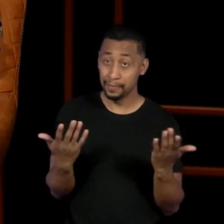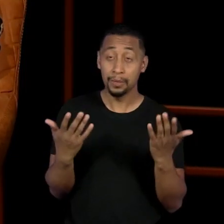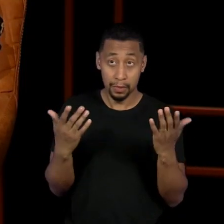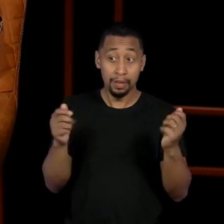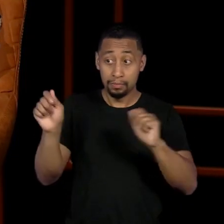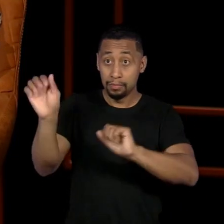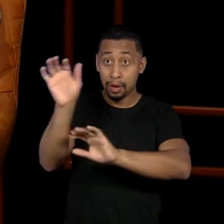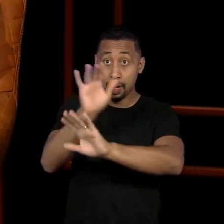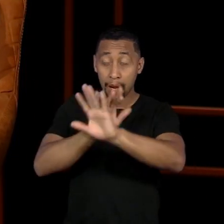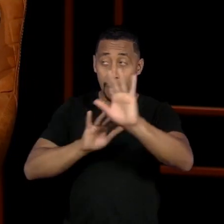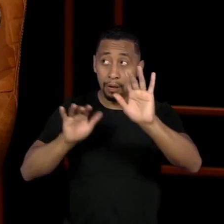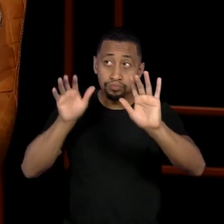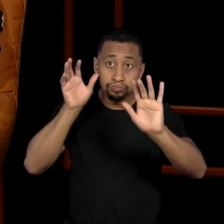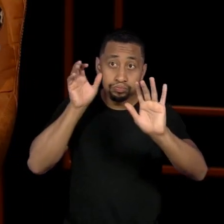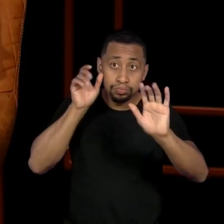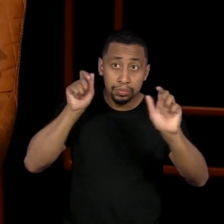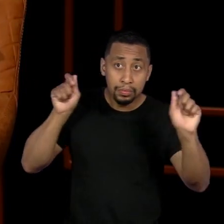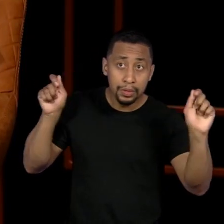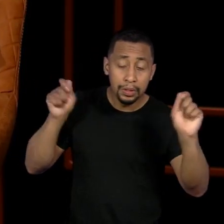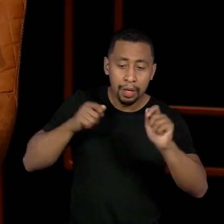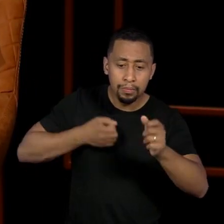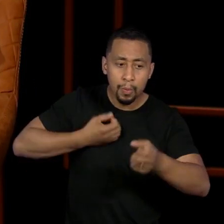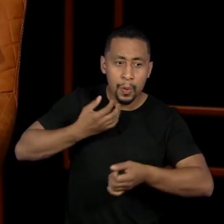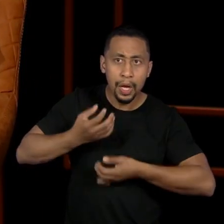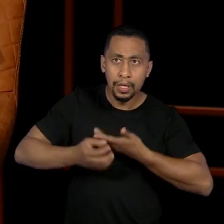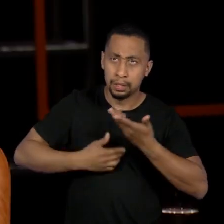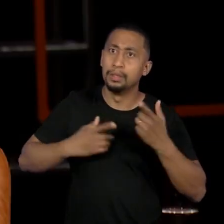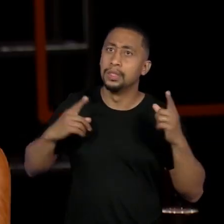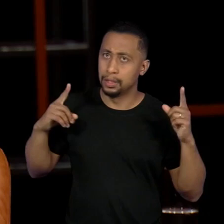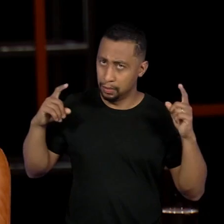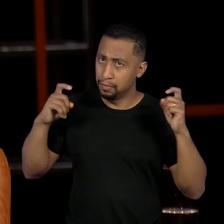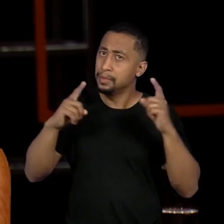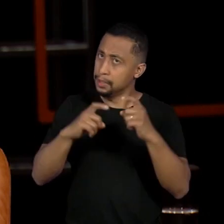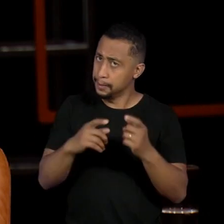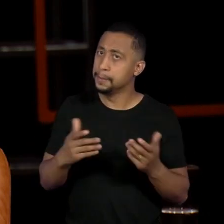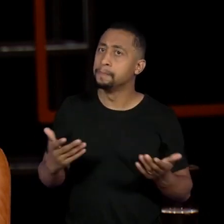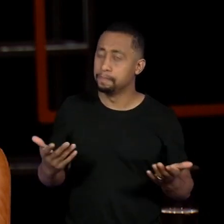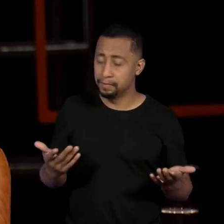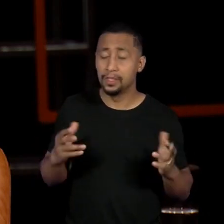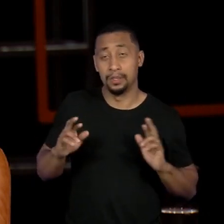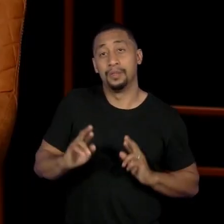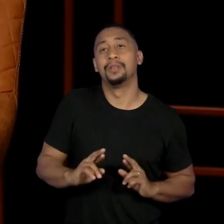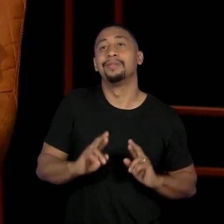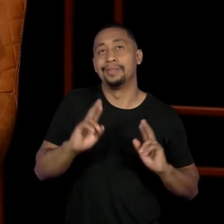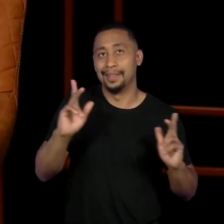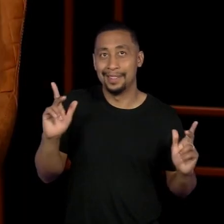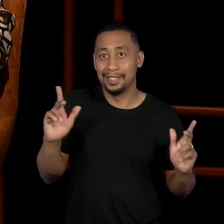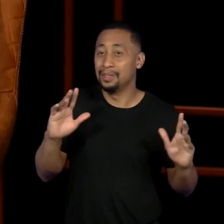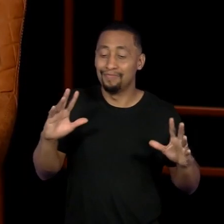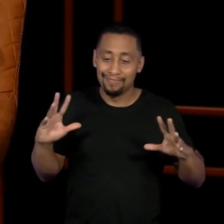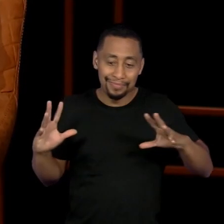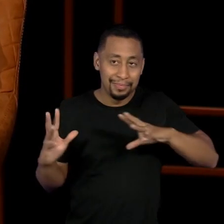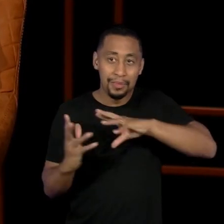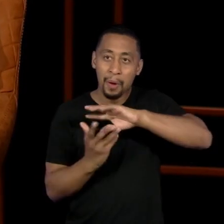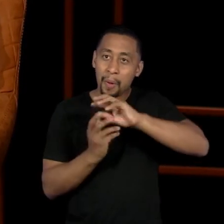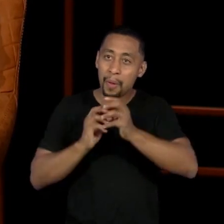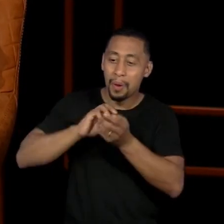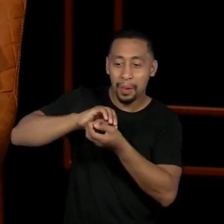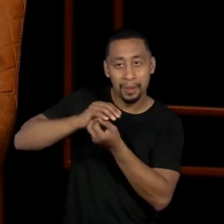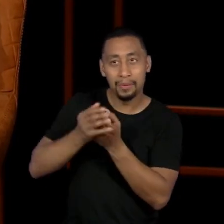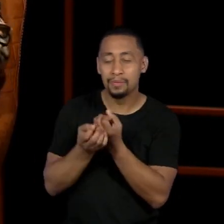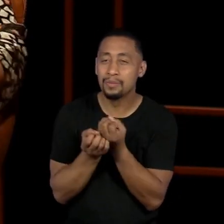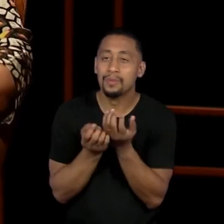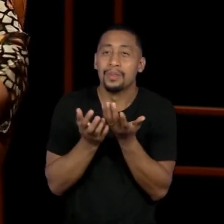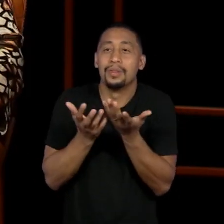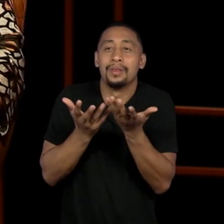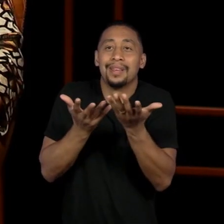audível, entendível, com uma poesia difícil e diferente, para que tudo fosse entendido. E o